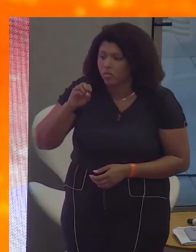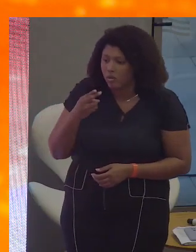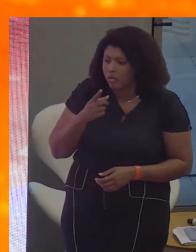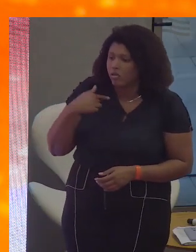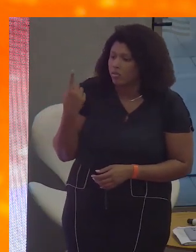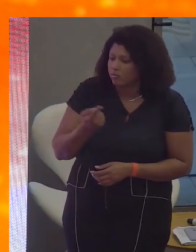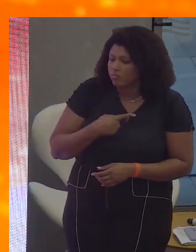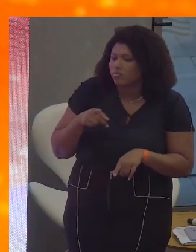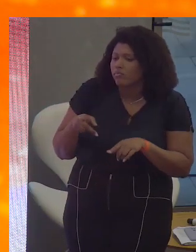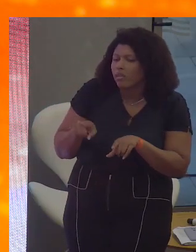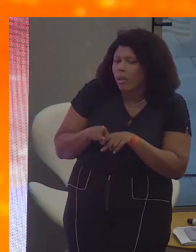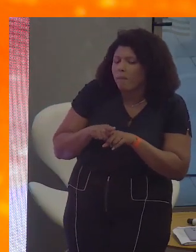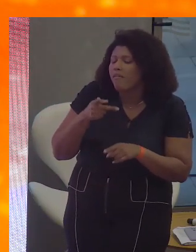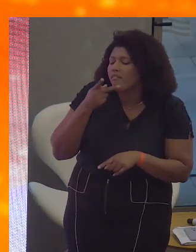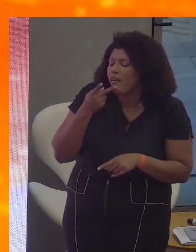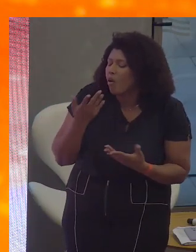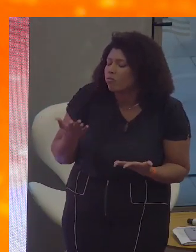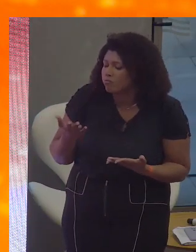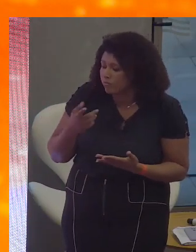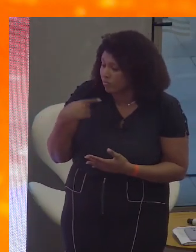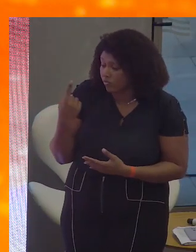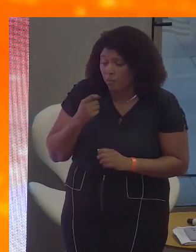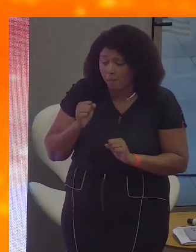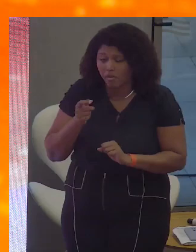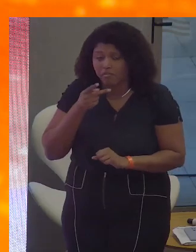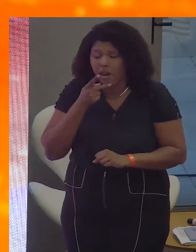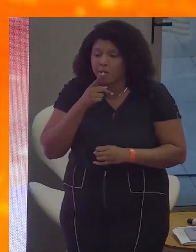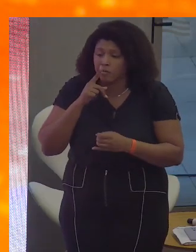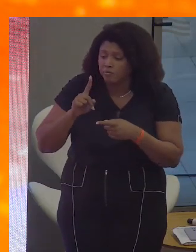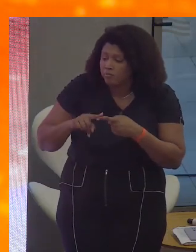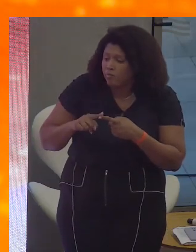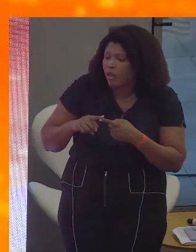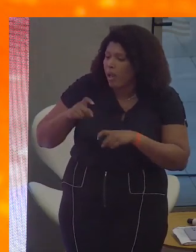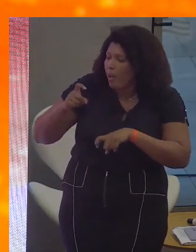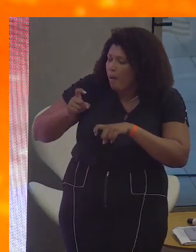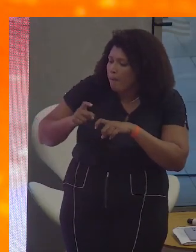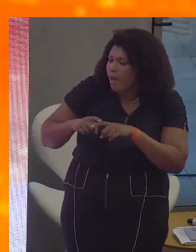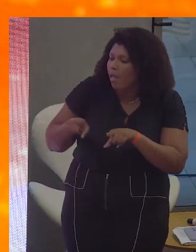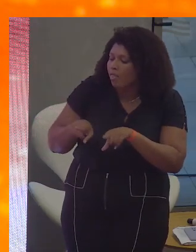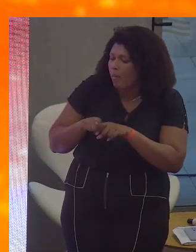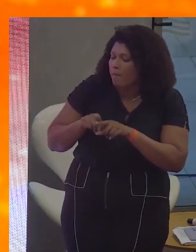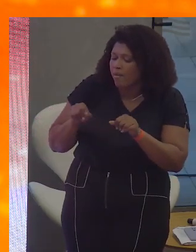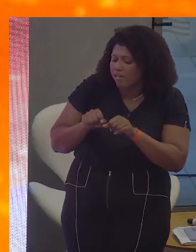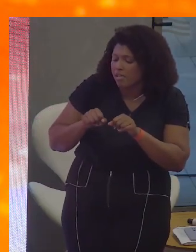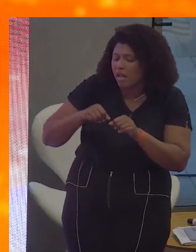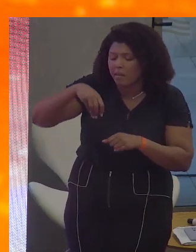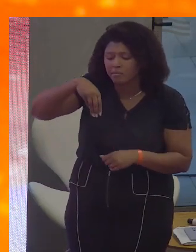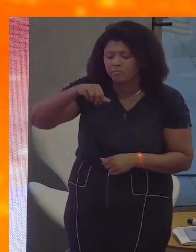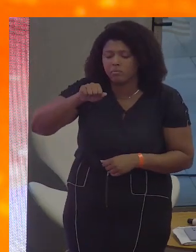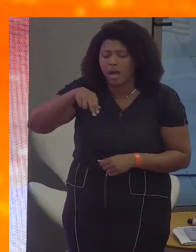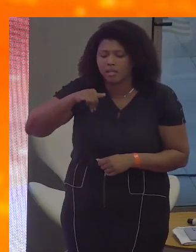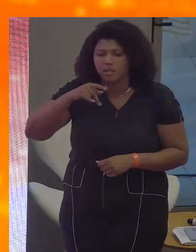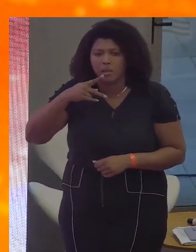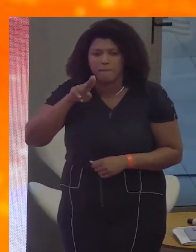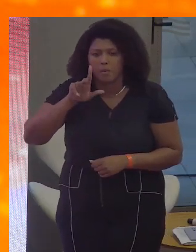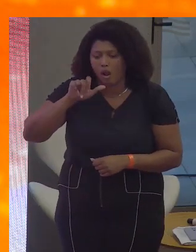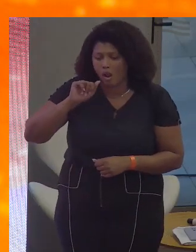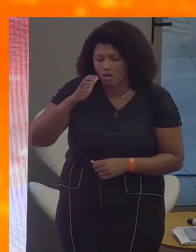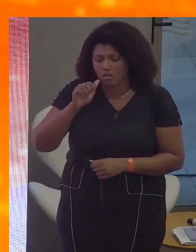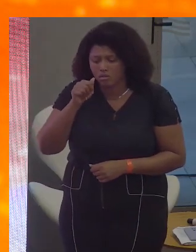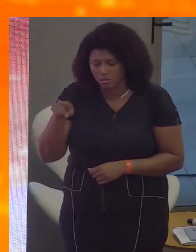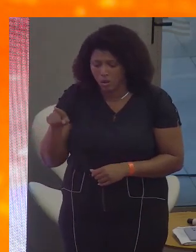fala de medicamento fitoterápico, a gente pode estar falando do medicamento manipulado ou industrializado. Então, esse contraponto nós fizemos com